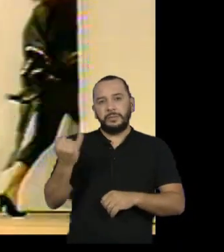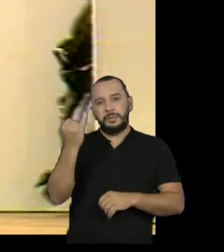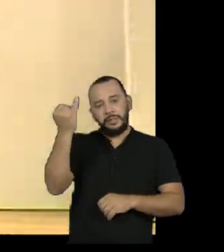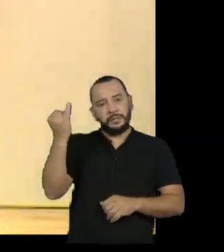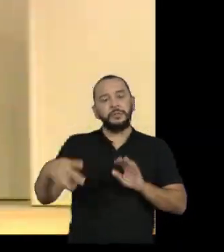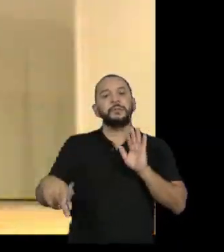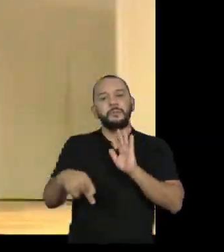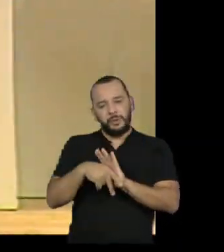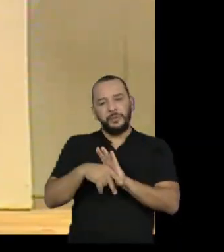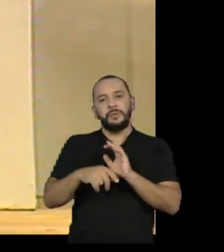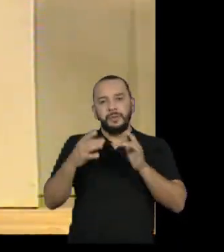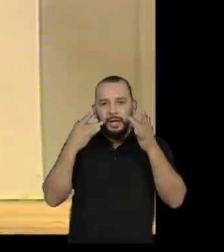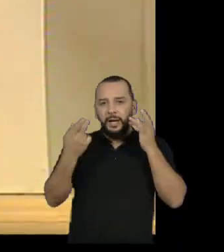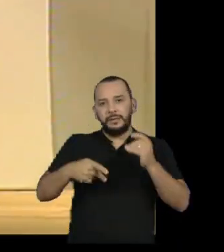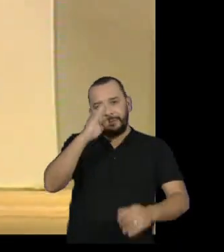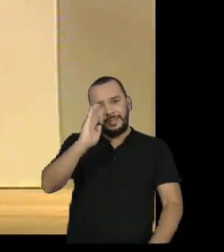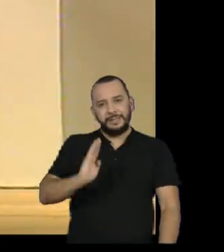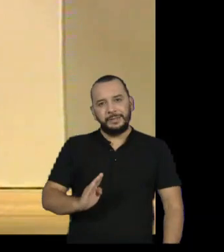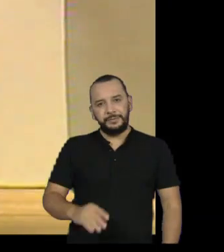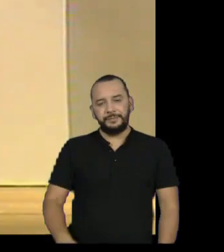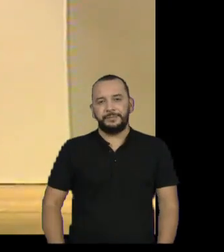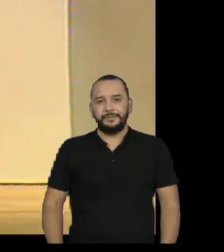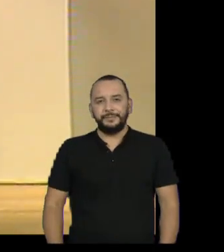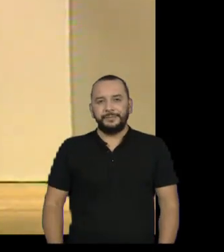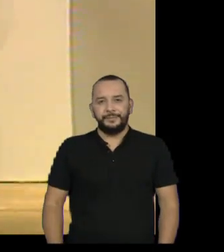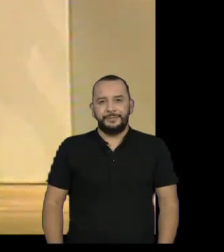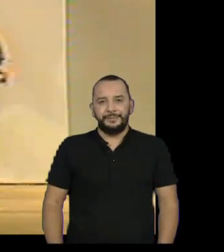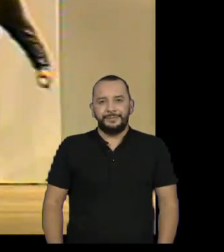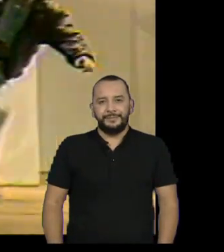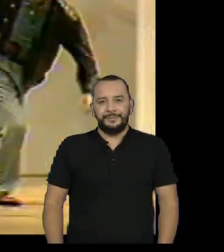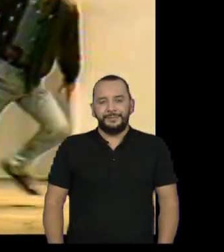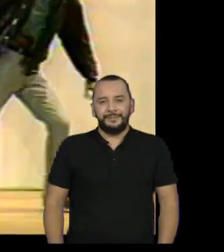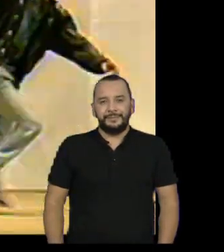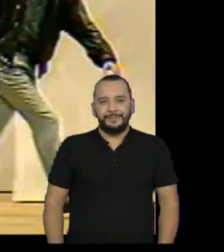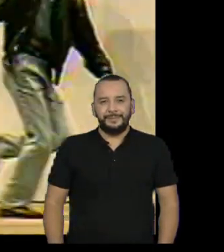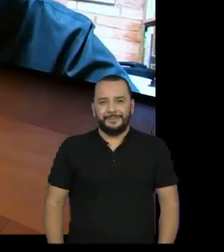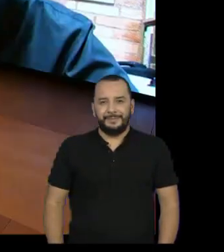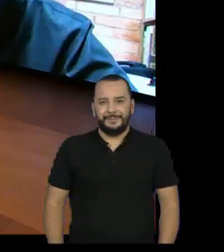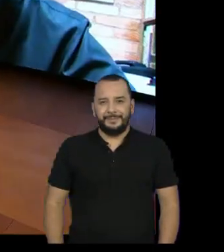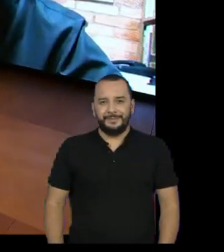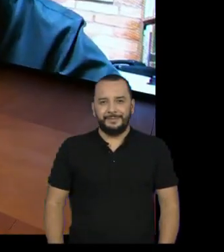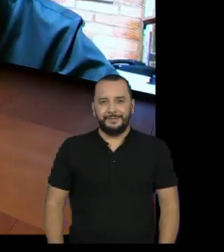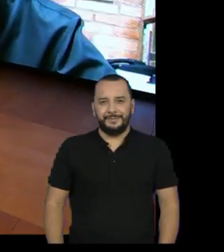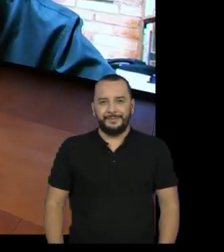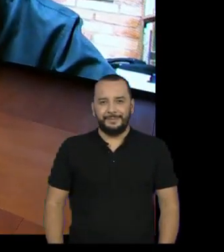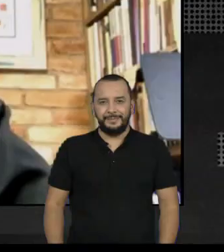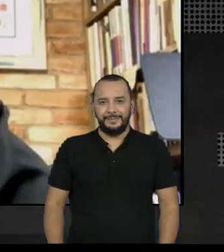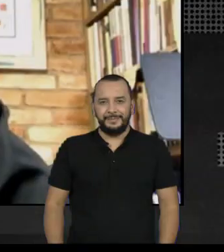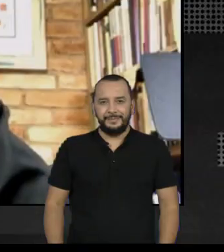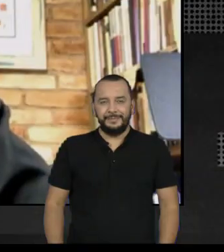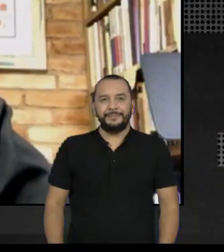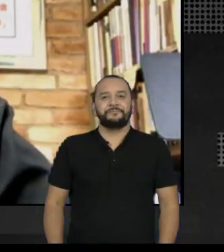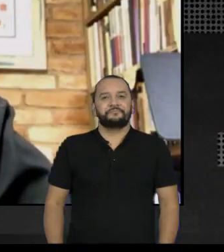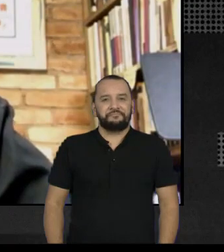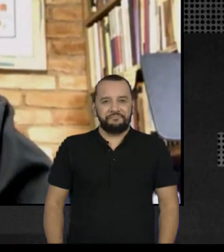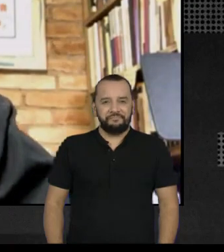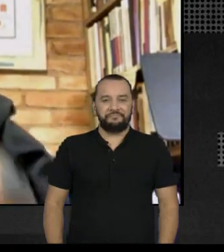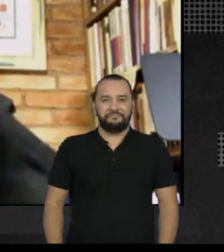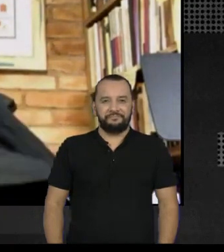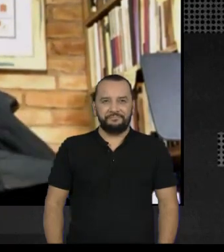Voador incentivou talentos e explorou potencialidades que tornaram a década de 80 um dos períodos